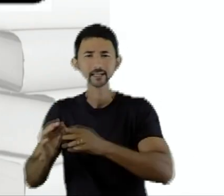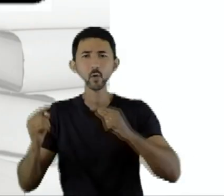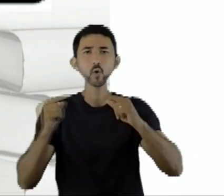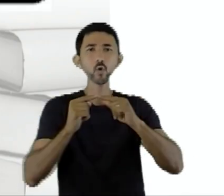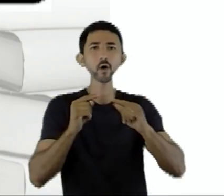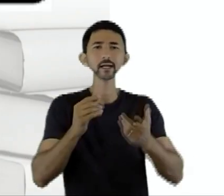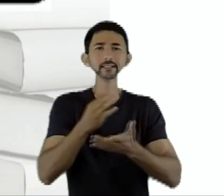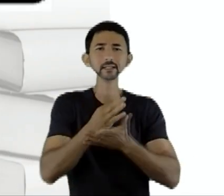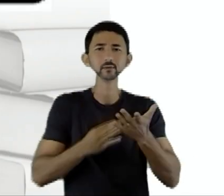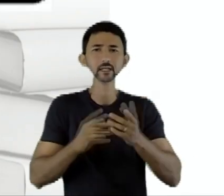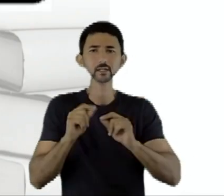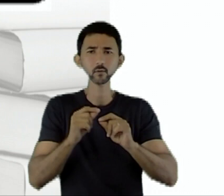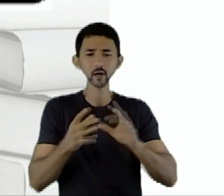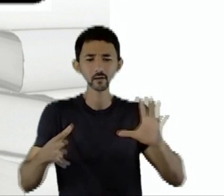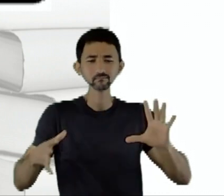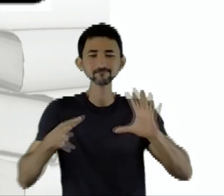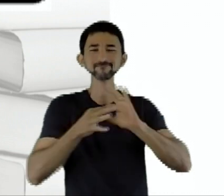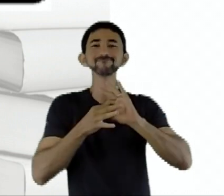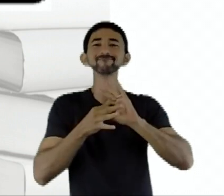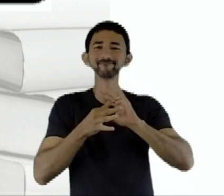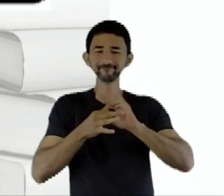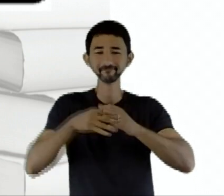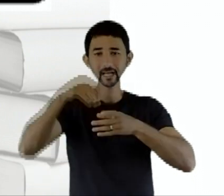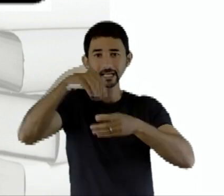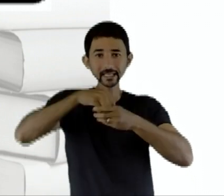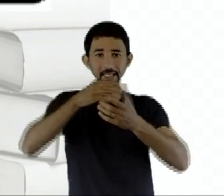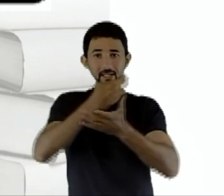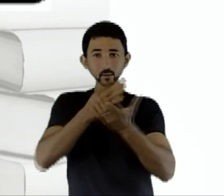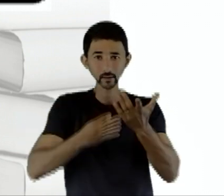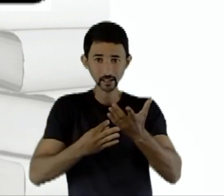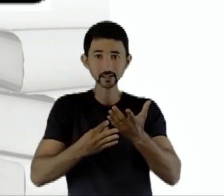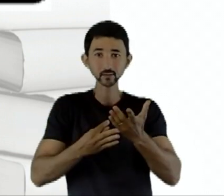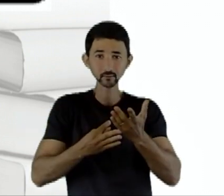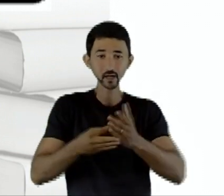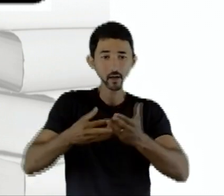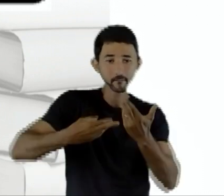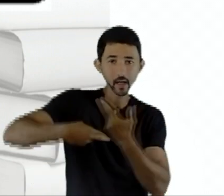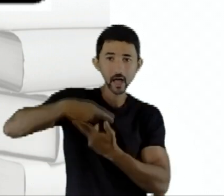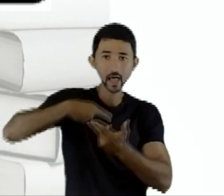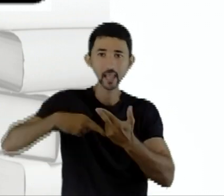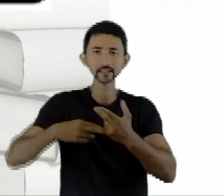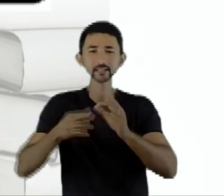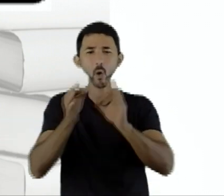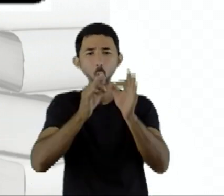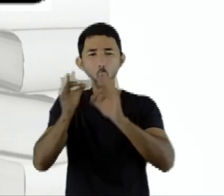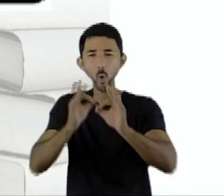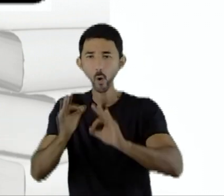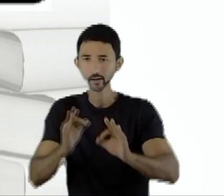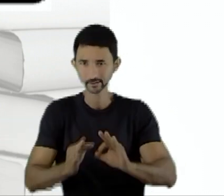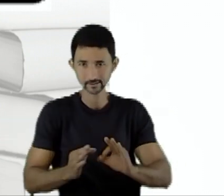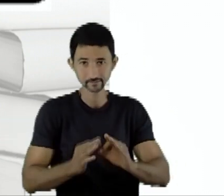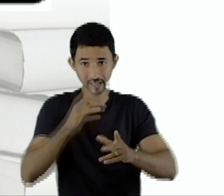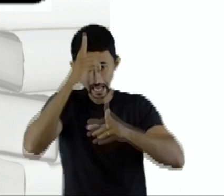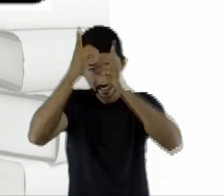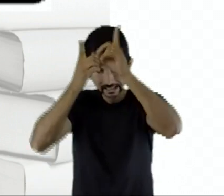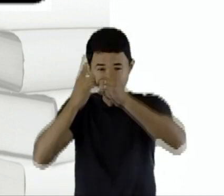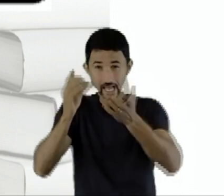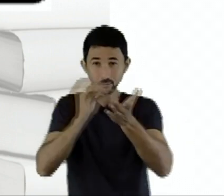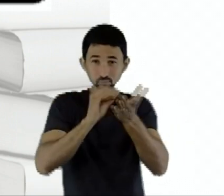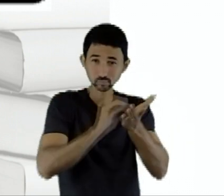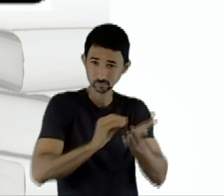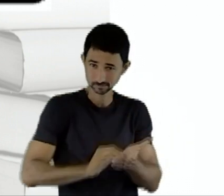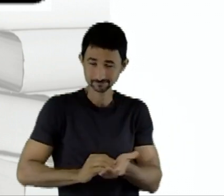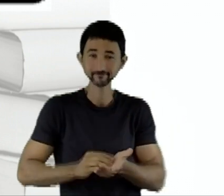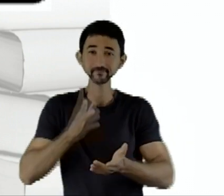coerência, elas estão ligadas dentro do texto e elas têm relação com a articulação das ideias. Isso nós